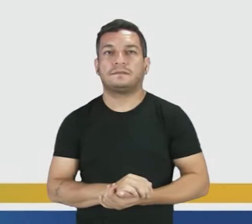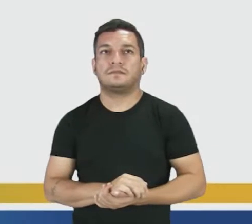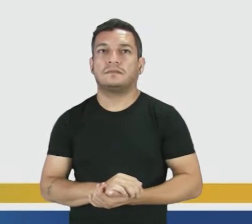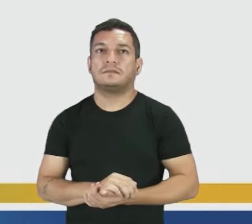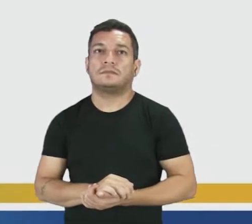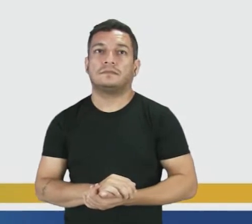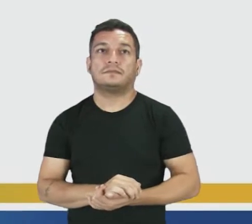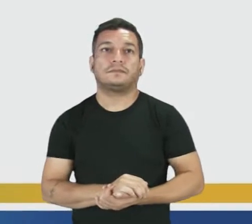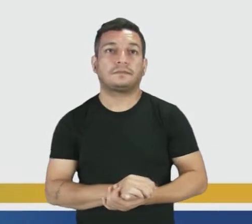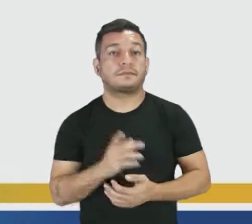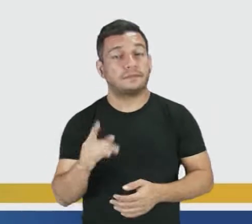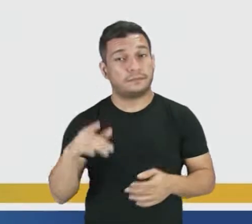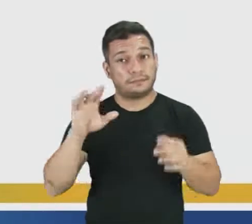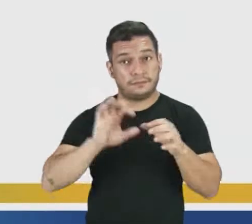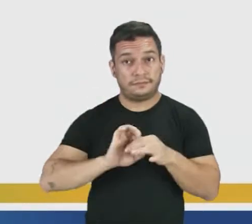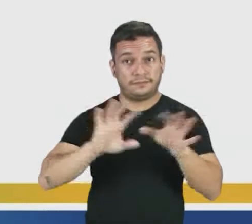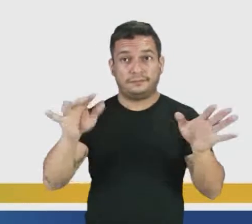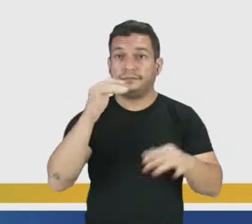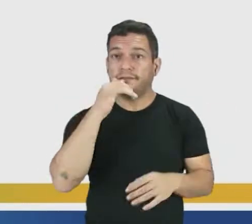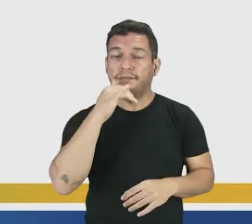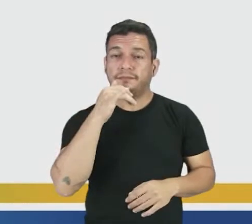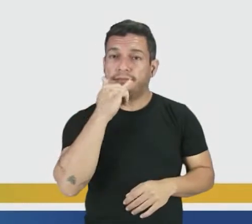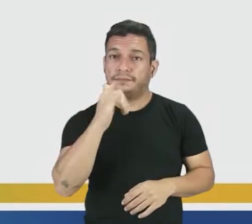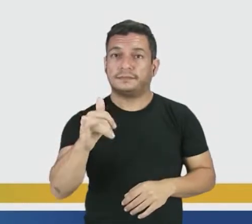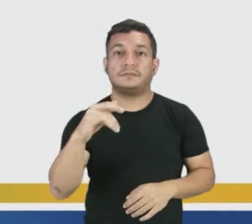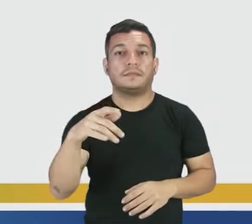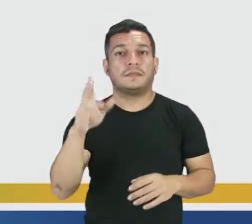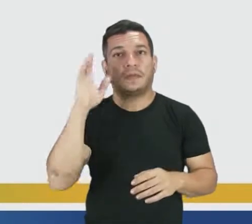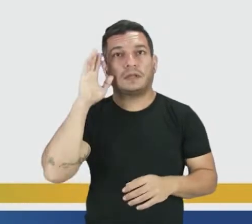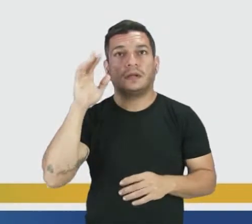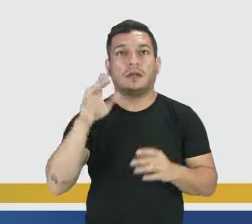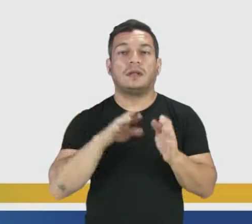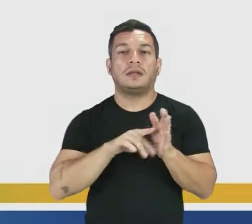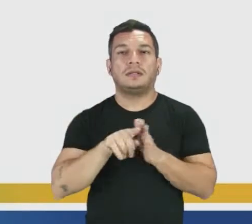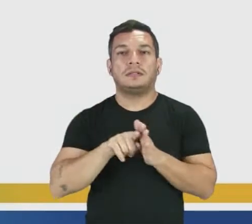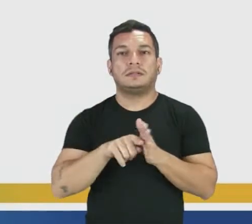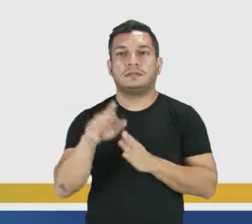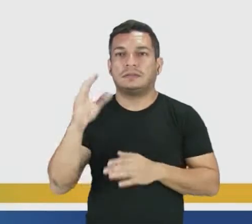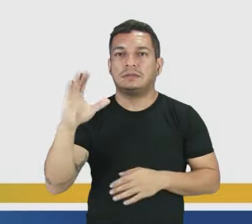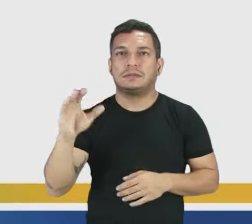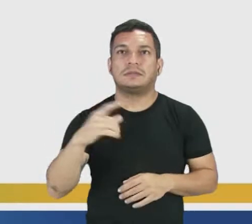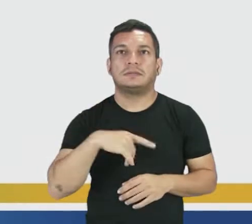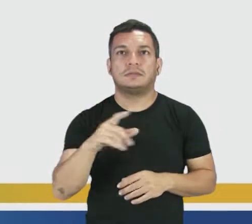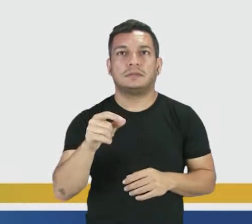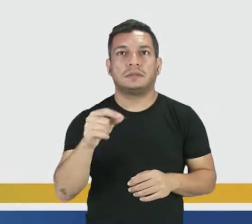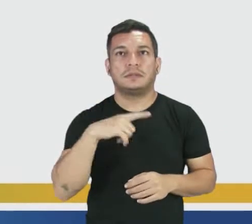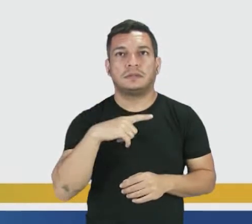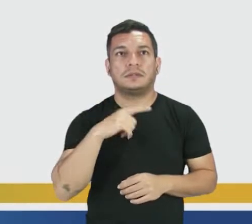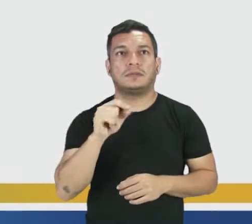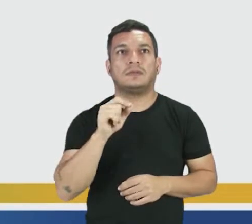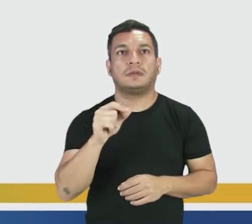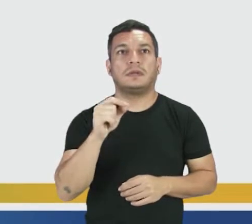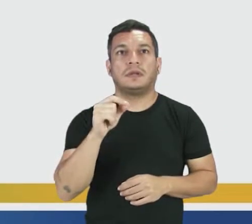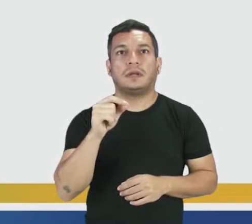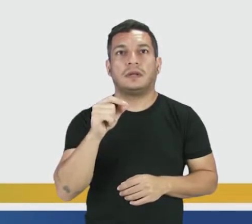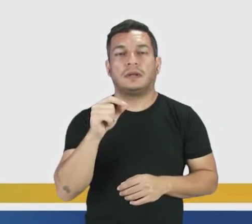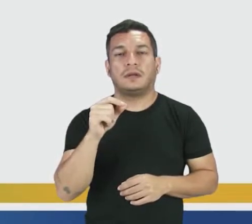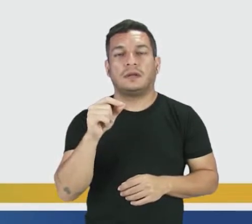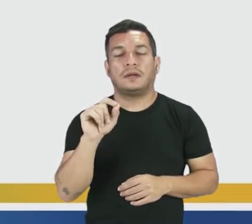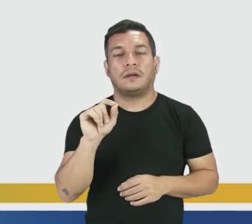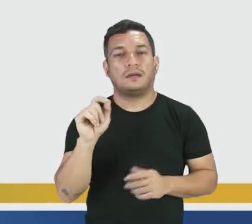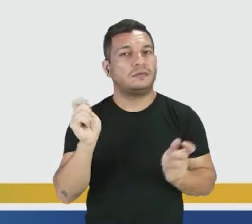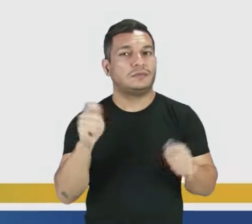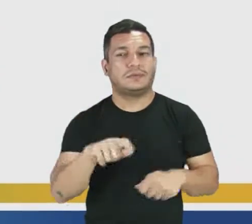Em razão dessa alta energia liberada, o sonho de muitos cientistas é produzir energia por meio desse tipo de reação. No entanto, isso ainda